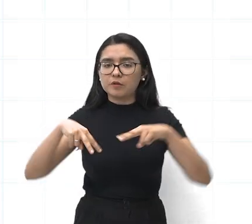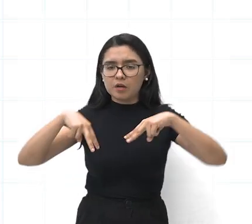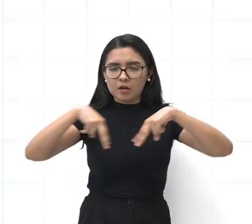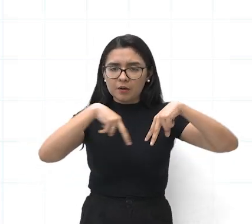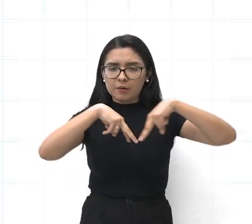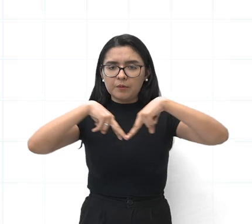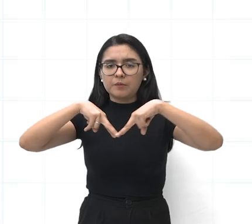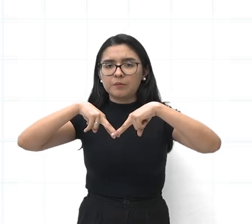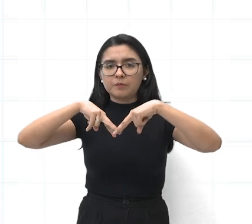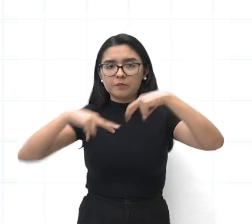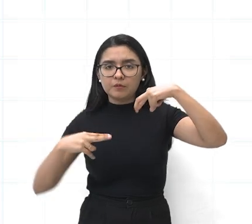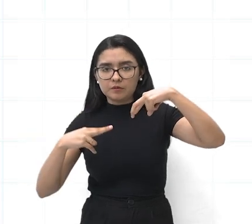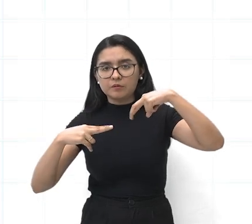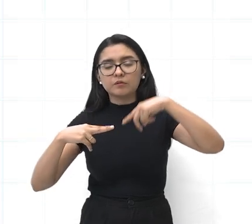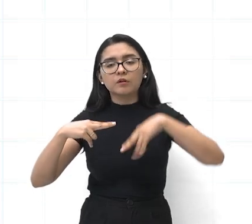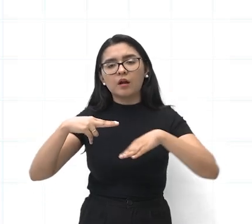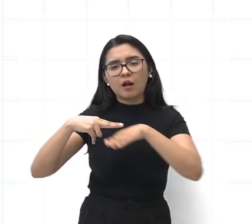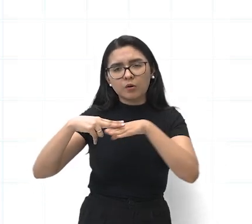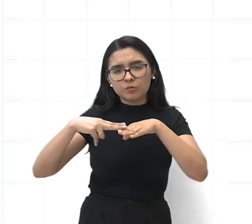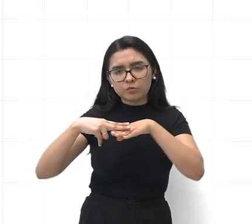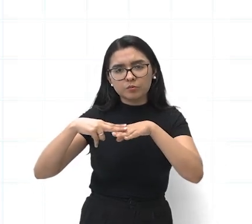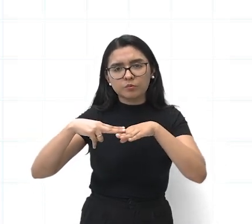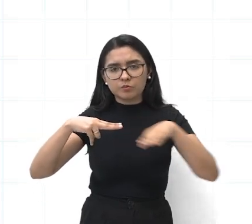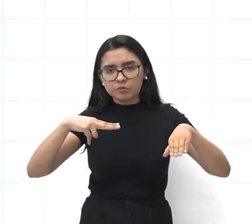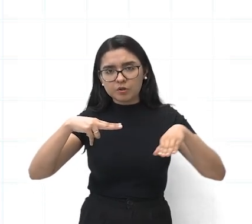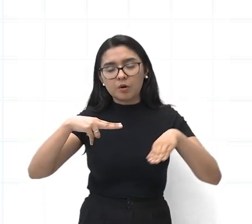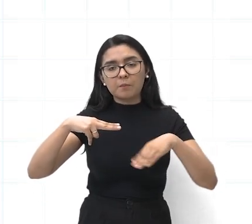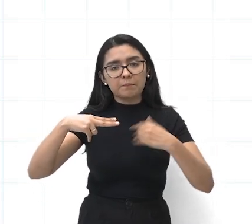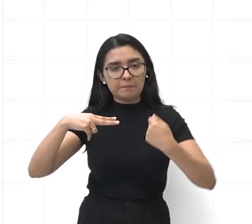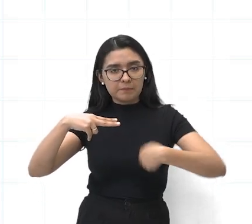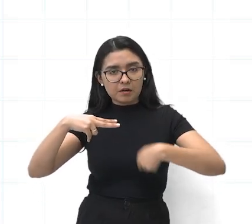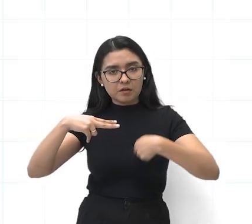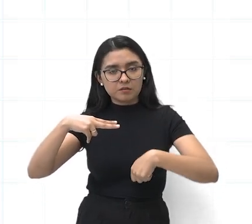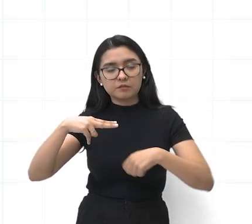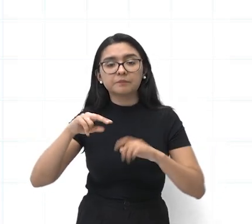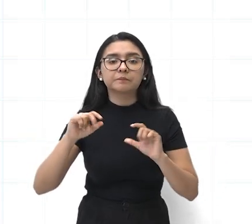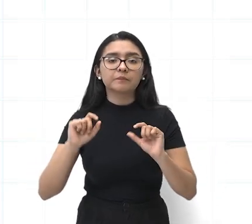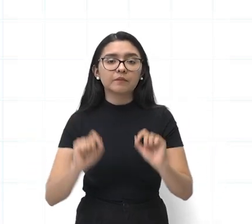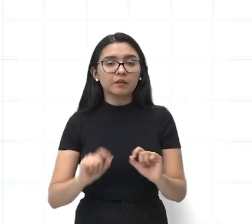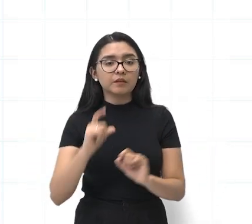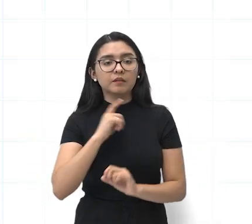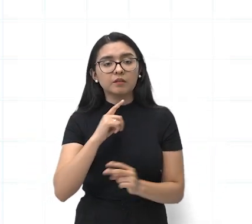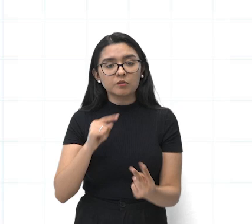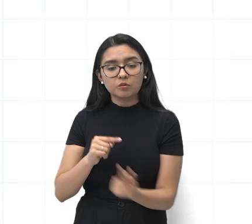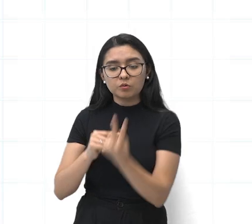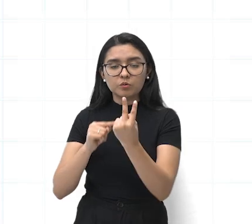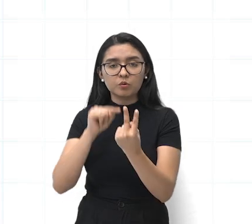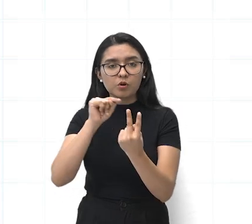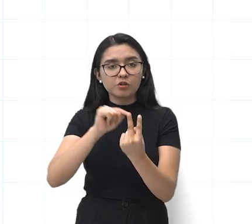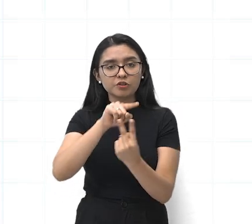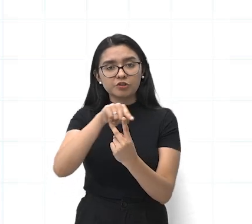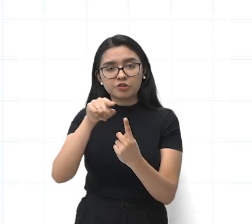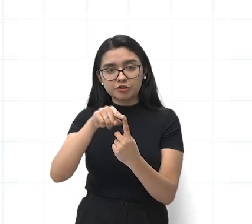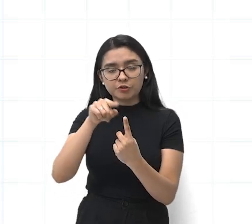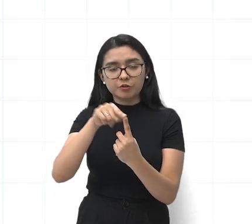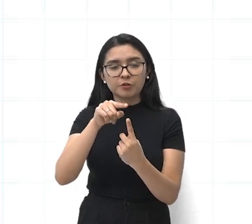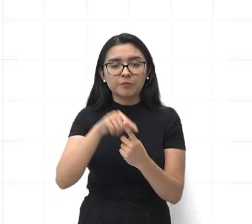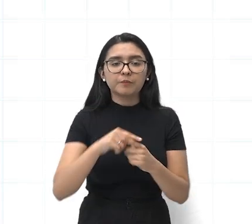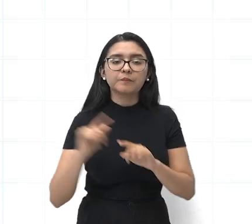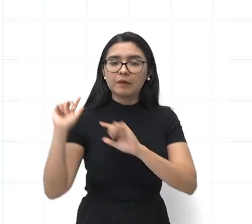oponente de costas no chão. Muito simples, né? E aí existem dois tipos de luta marajoara,